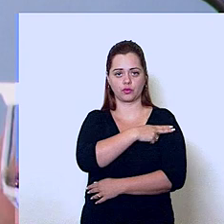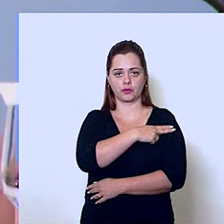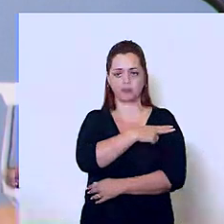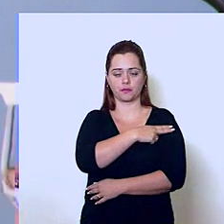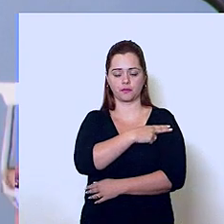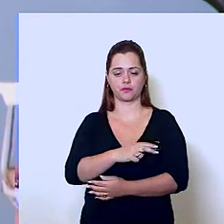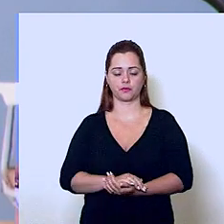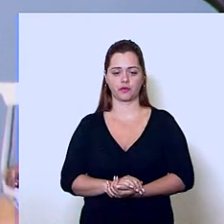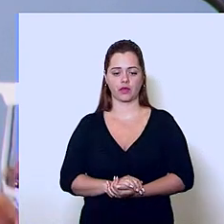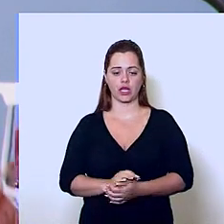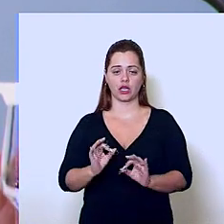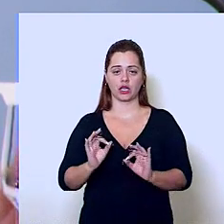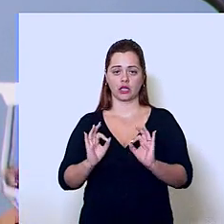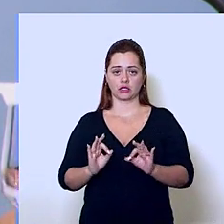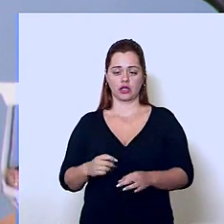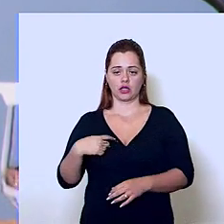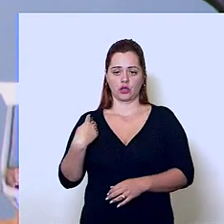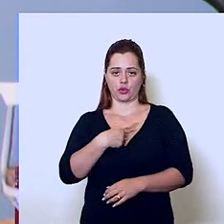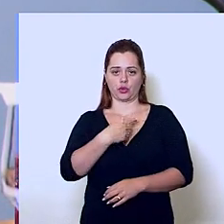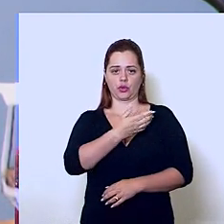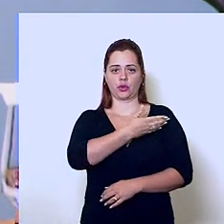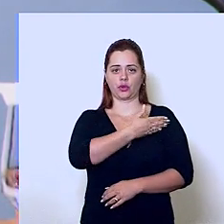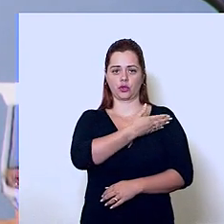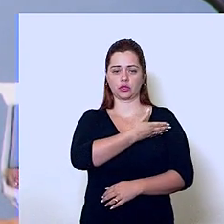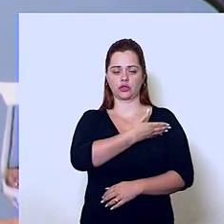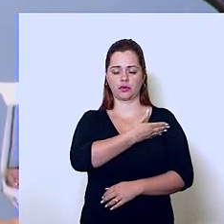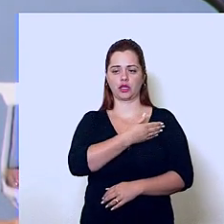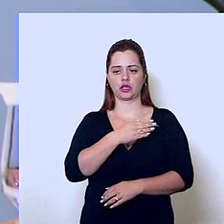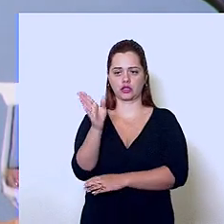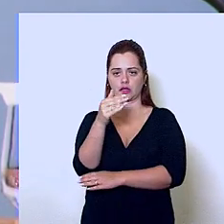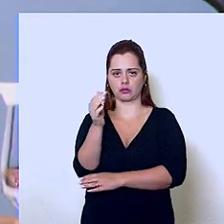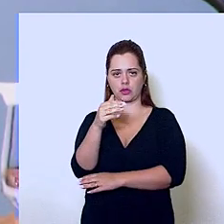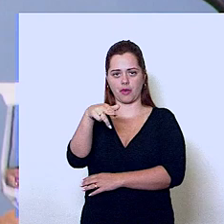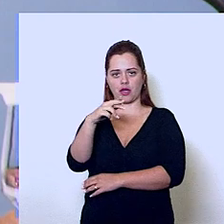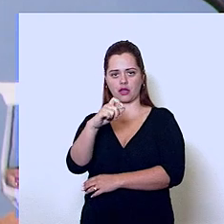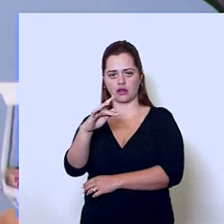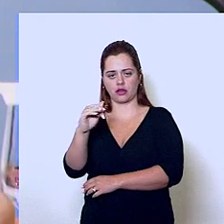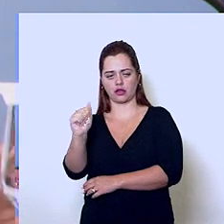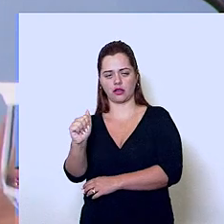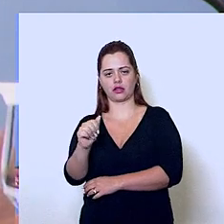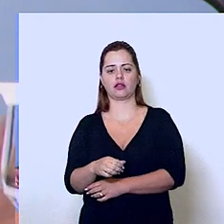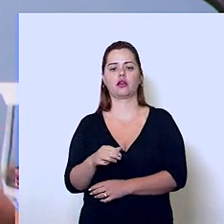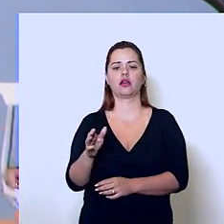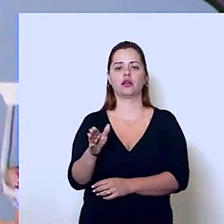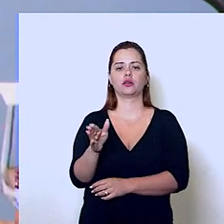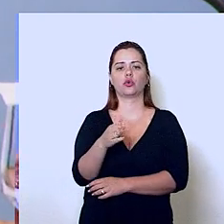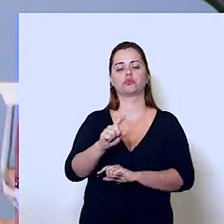Certamente, nossas colegas, embaixadora Maria Dulce, Maria Luísa, Maria